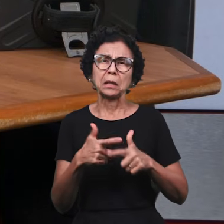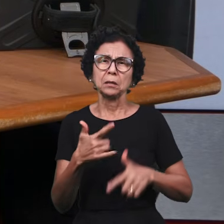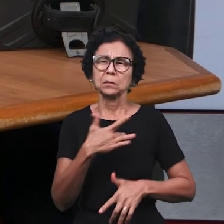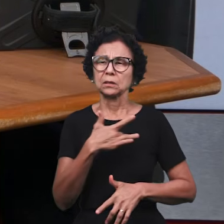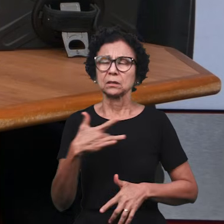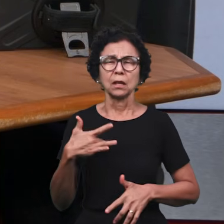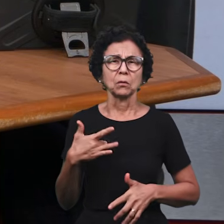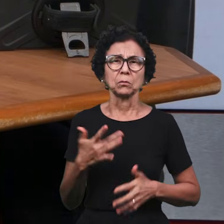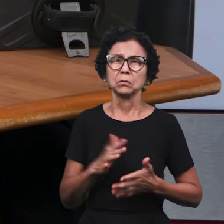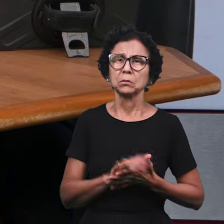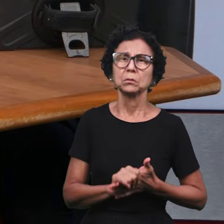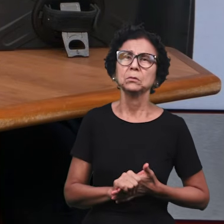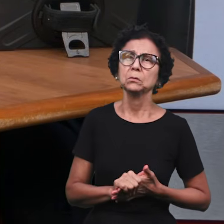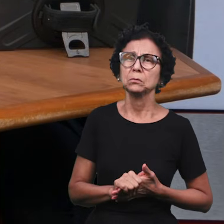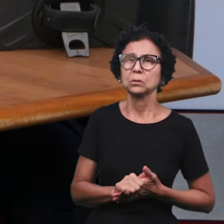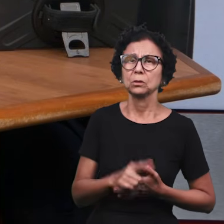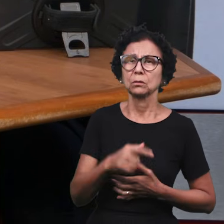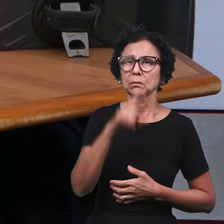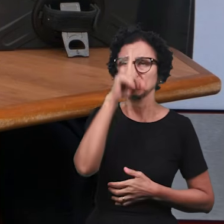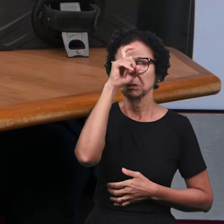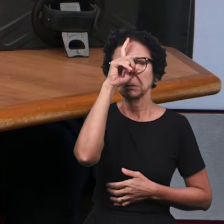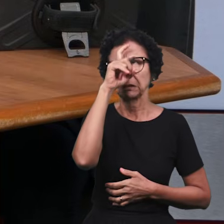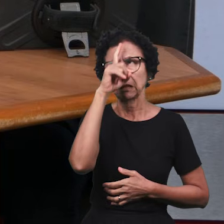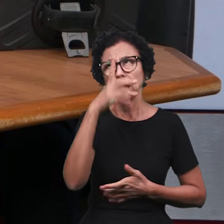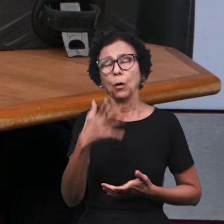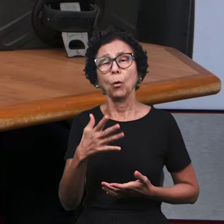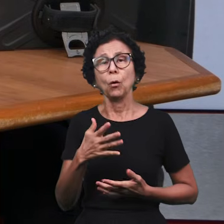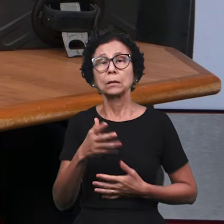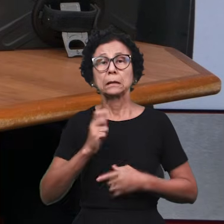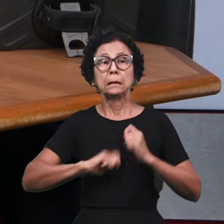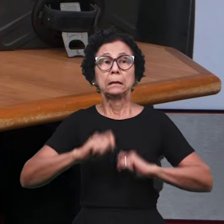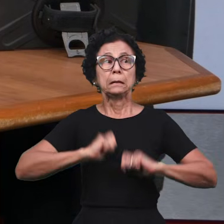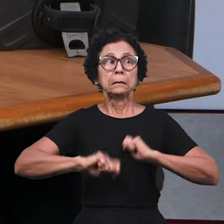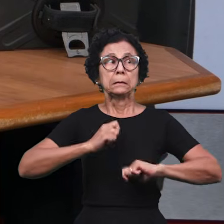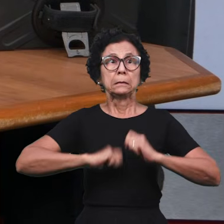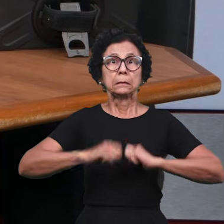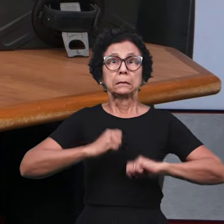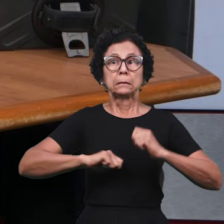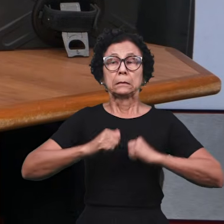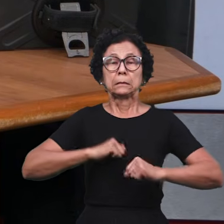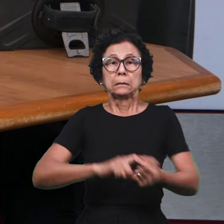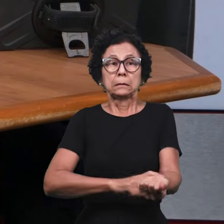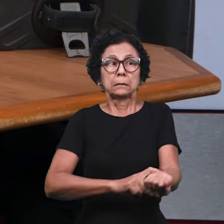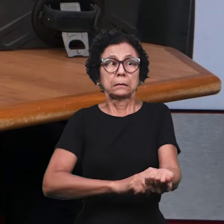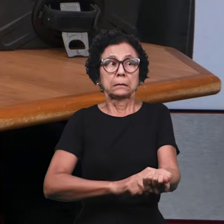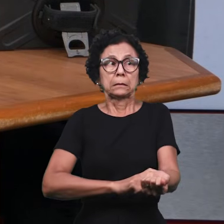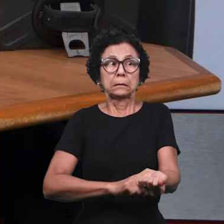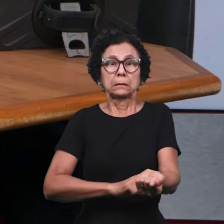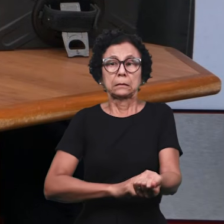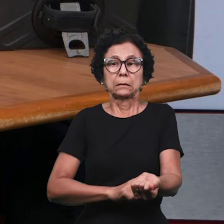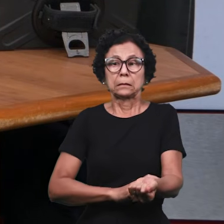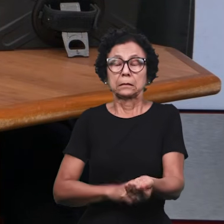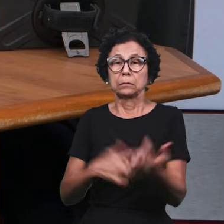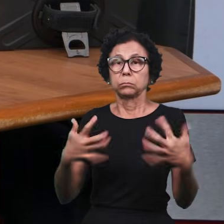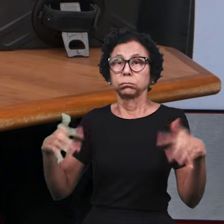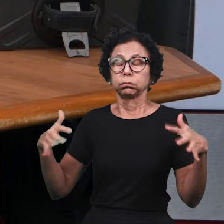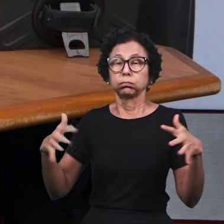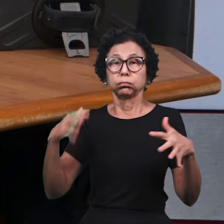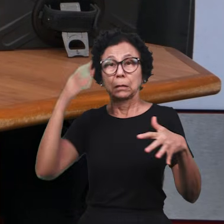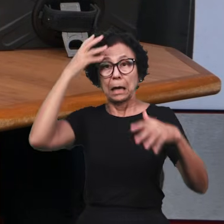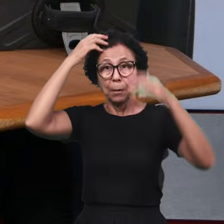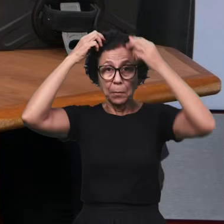internação, alguma coisa Exatamente. assim, uma situação de estresse. Eu já vi muita queda capilar por estresse em que a pessoa começa a